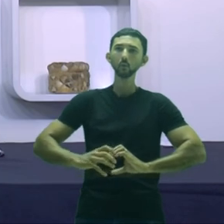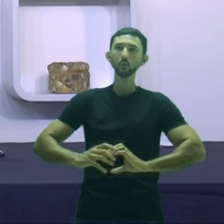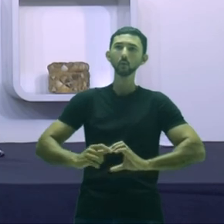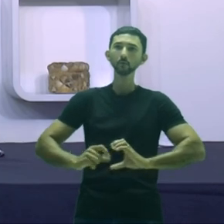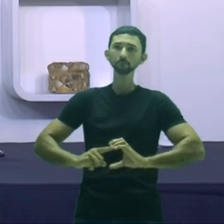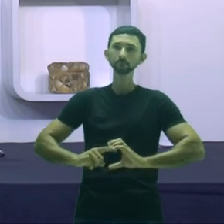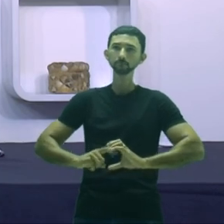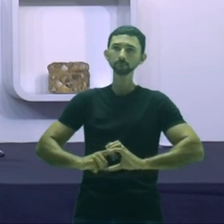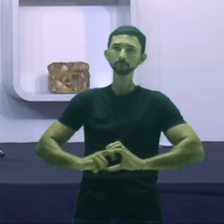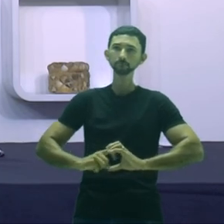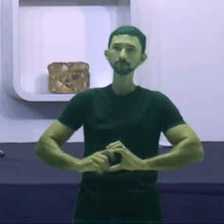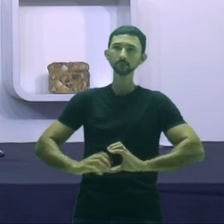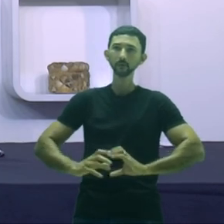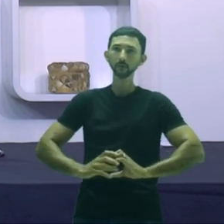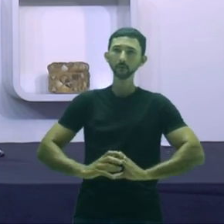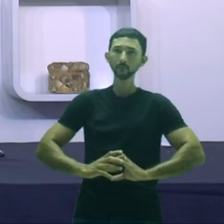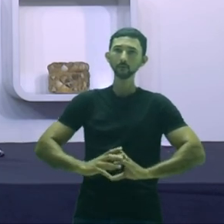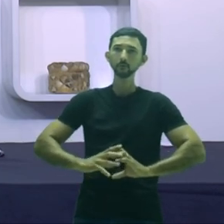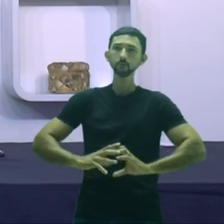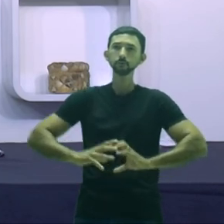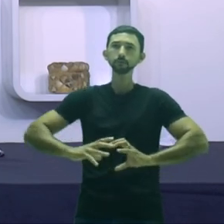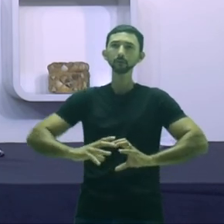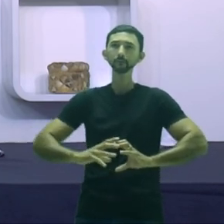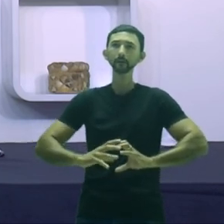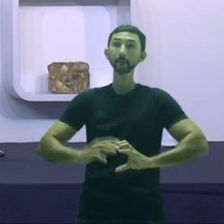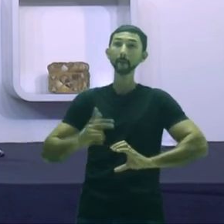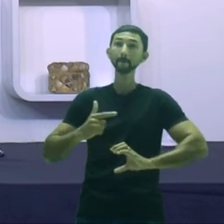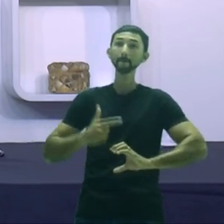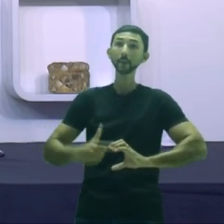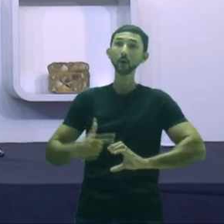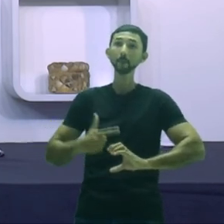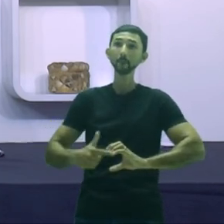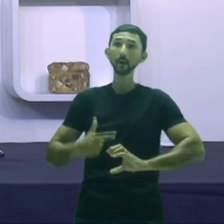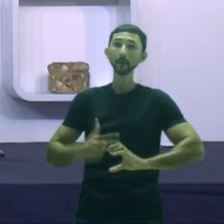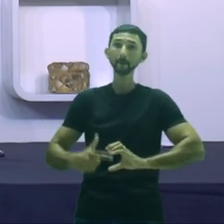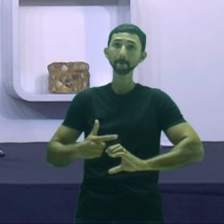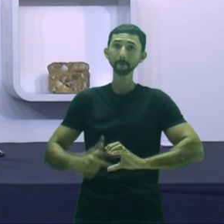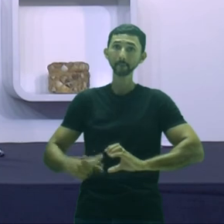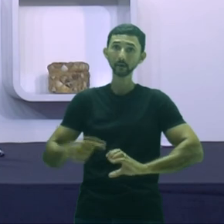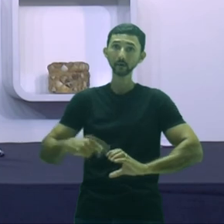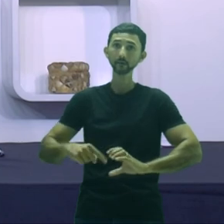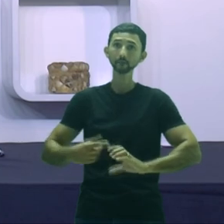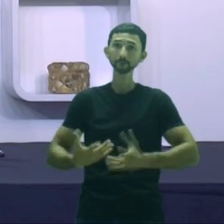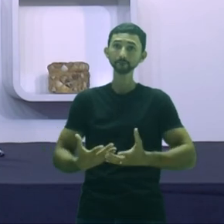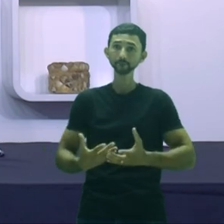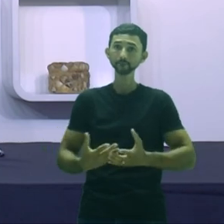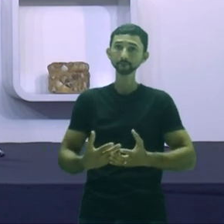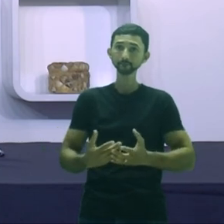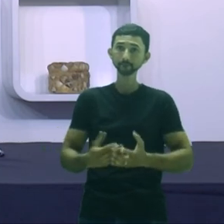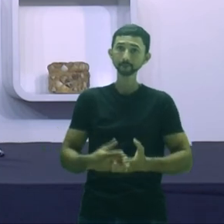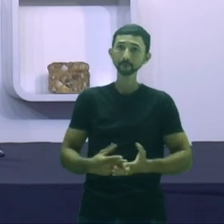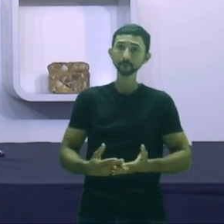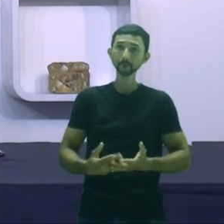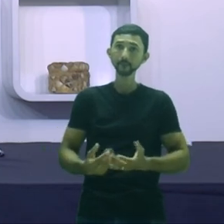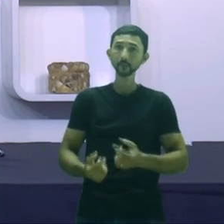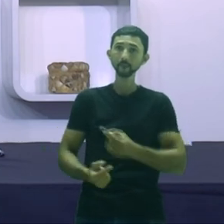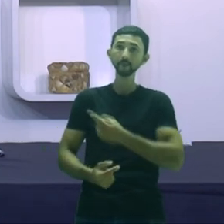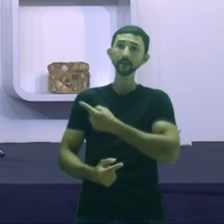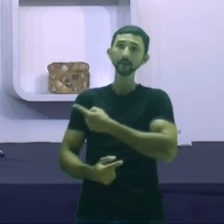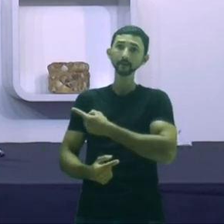embrionário, pode ocorrer uma má formação. Né, aqui nós temos um quadro que você está vendo no slide